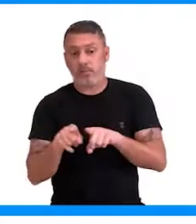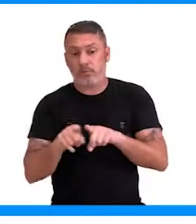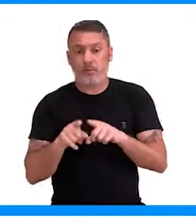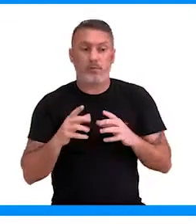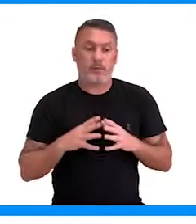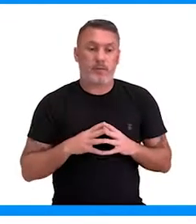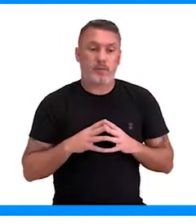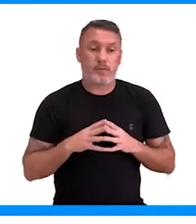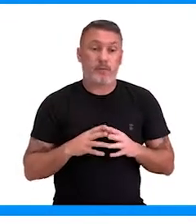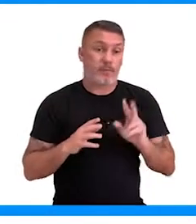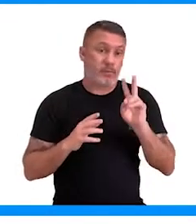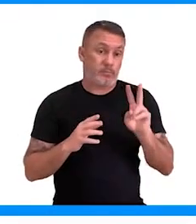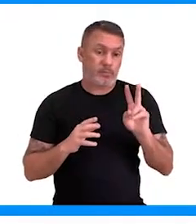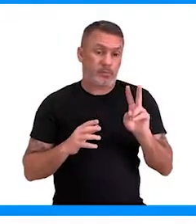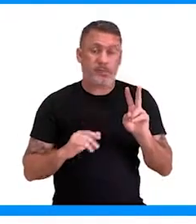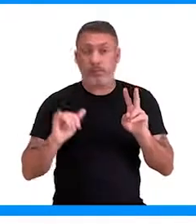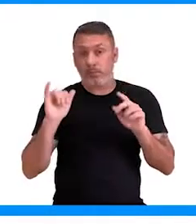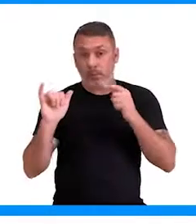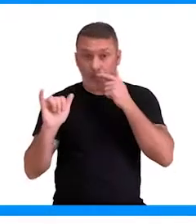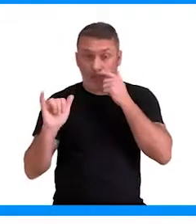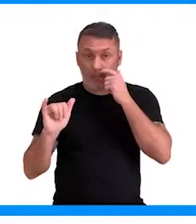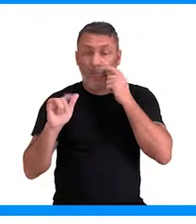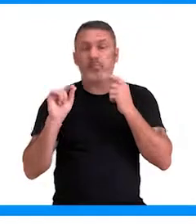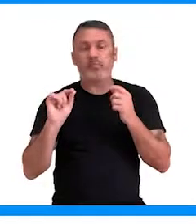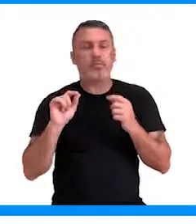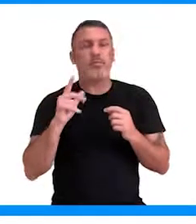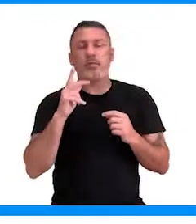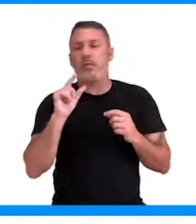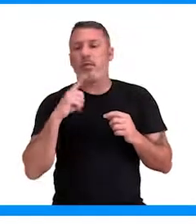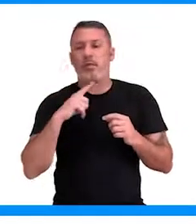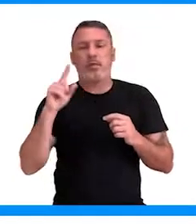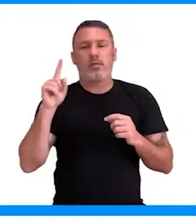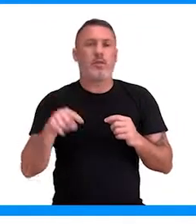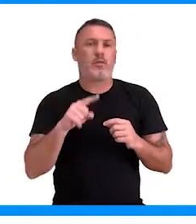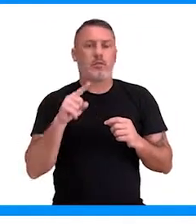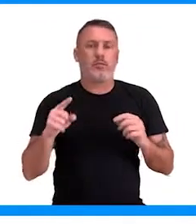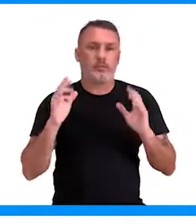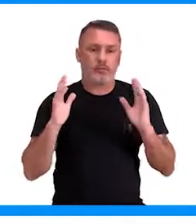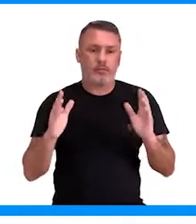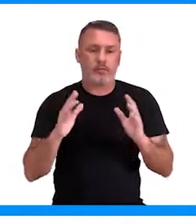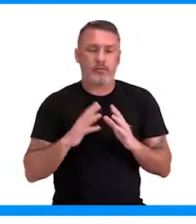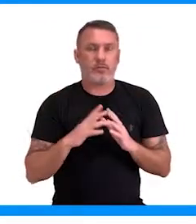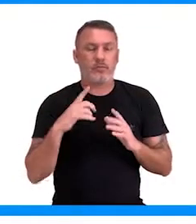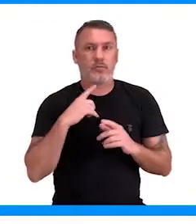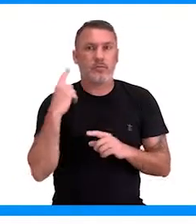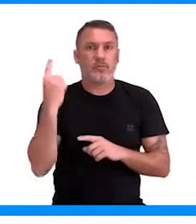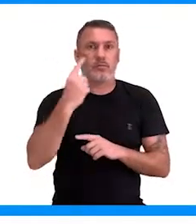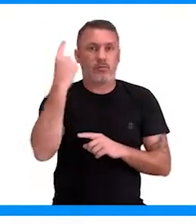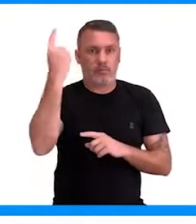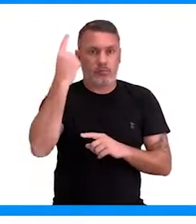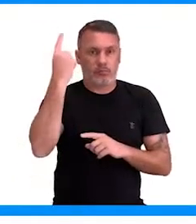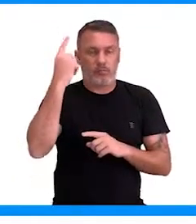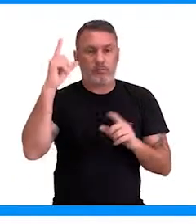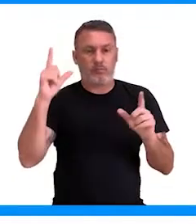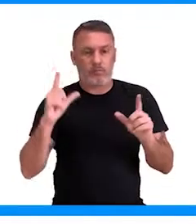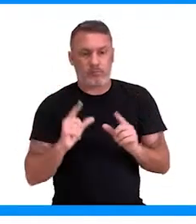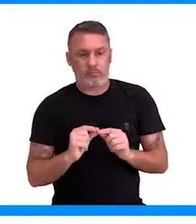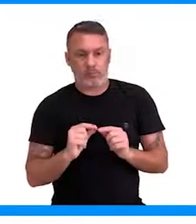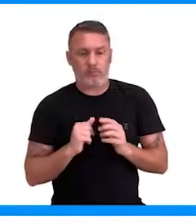Então, olha, a nossa velocidade, a parte y da velocidade, ela se anula no ponto de altura máxima